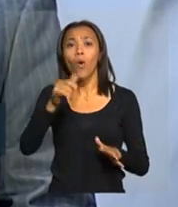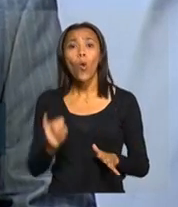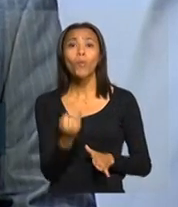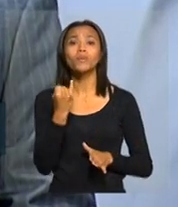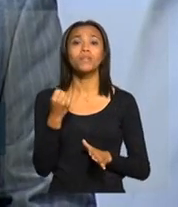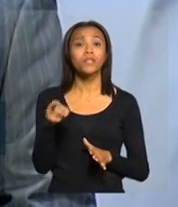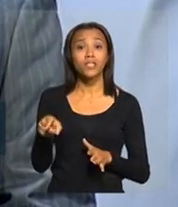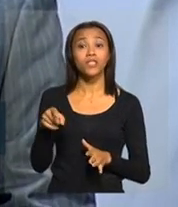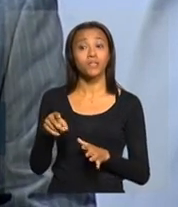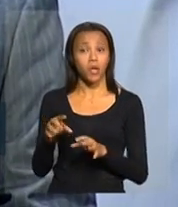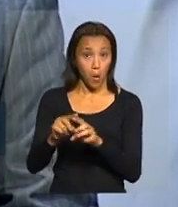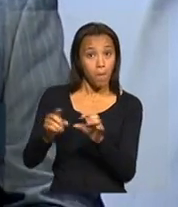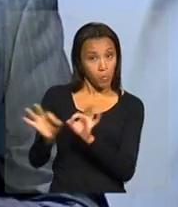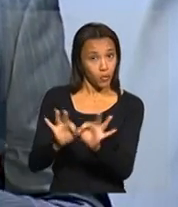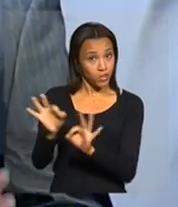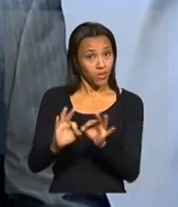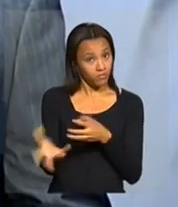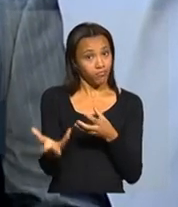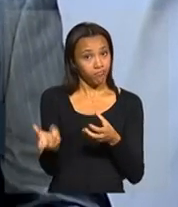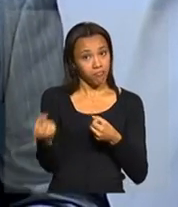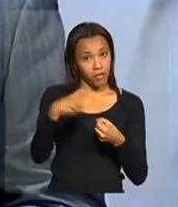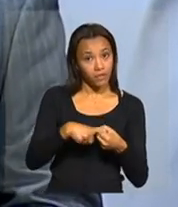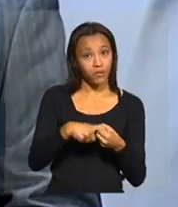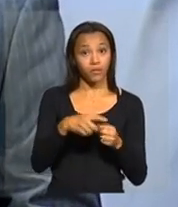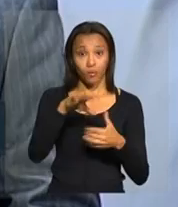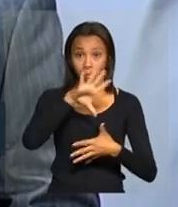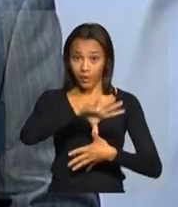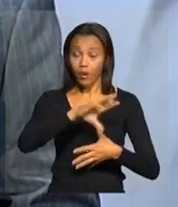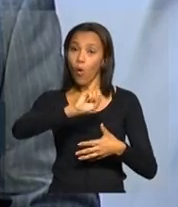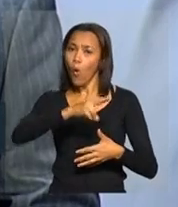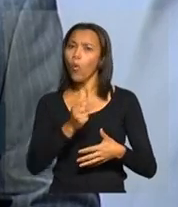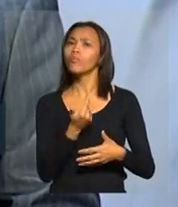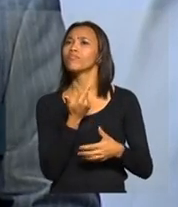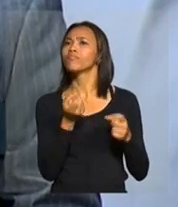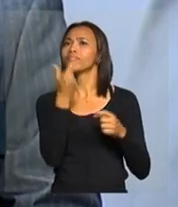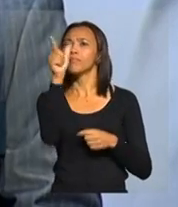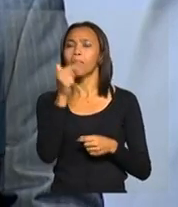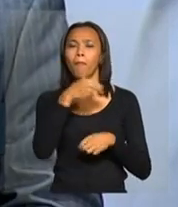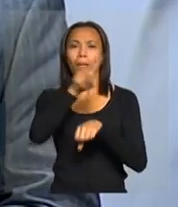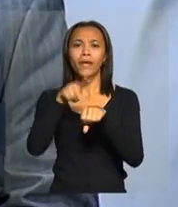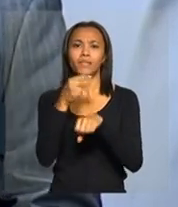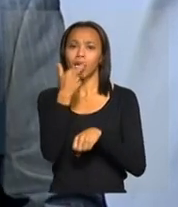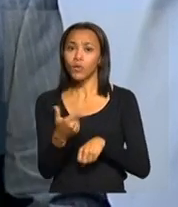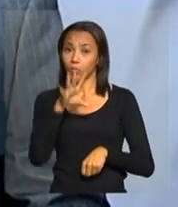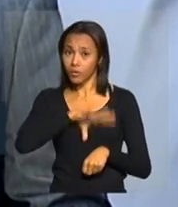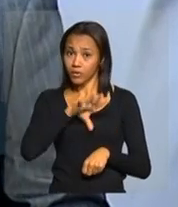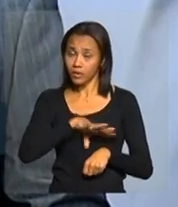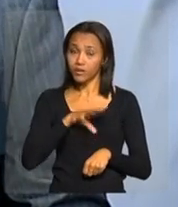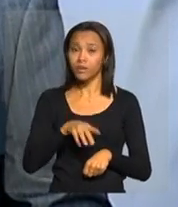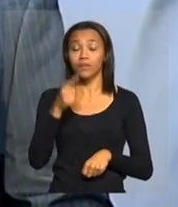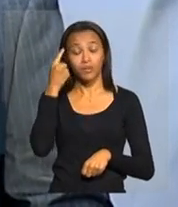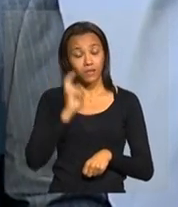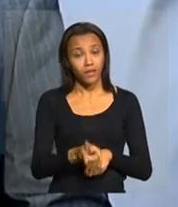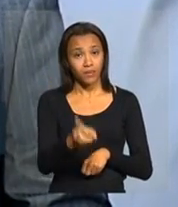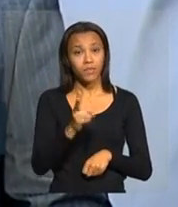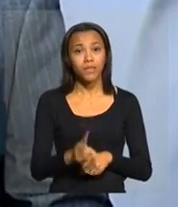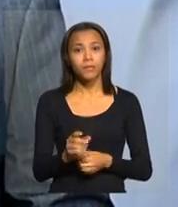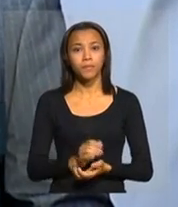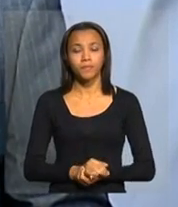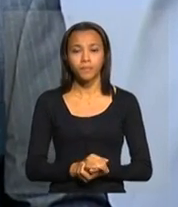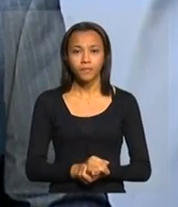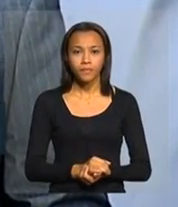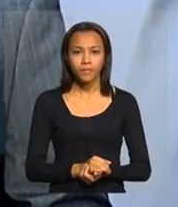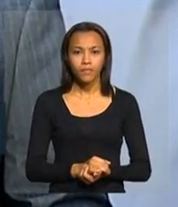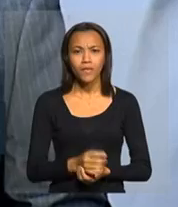apresentarem projetos de parcerias, tanto com a América Latina quanto de países da língua portuguesa, sobretudo pensando